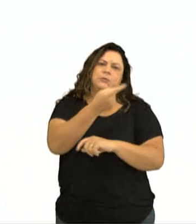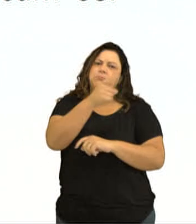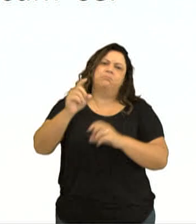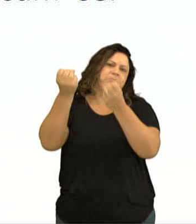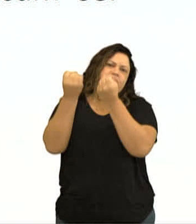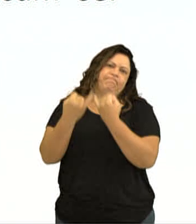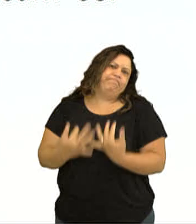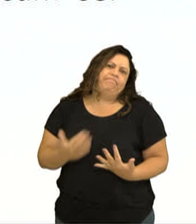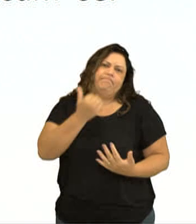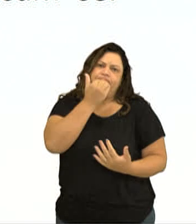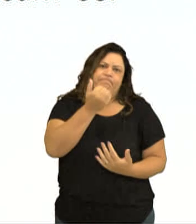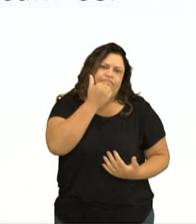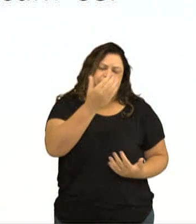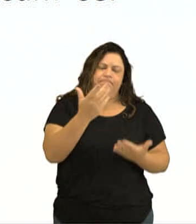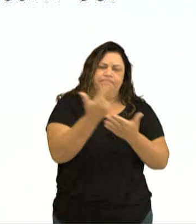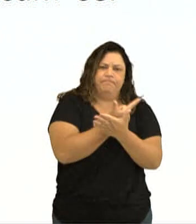best-seller.